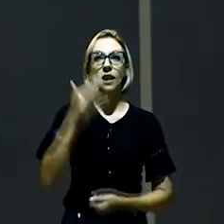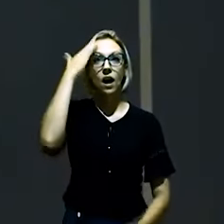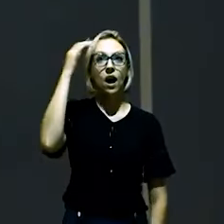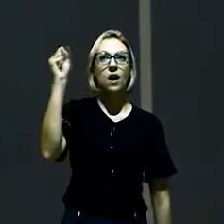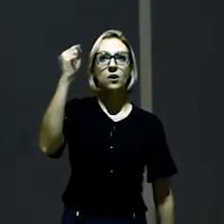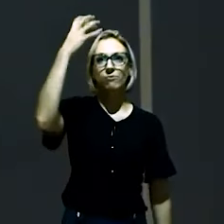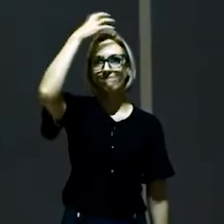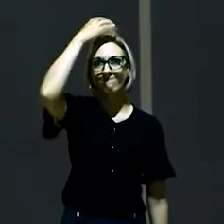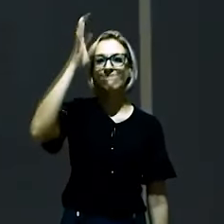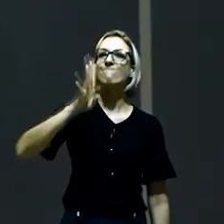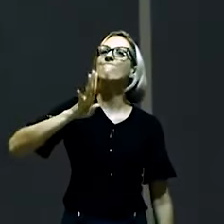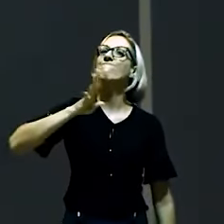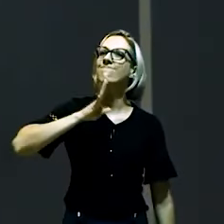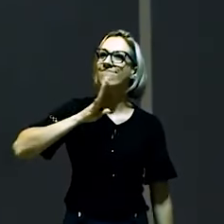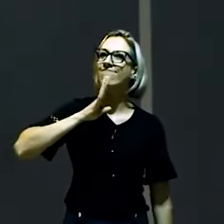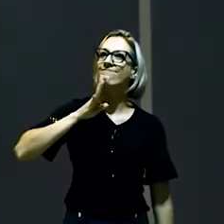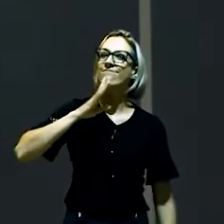e internacionalmente.